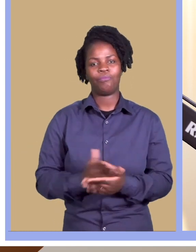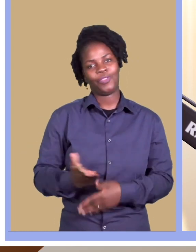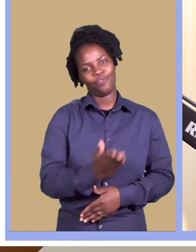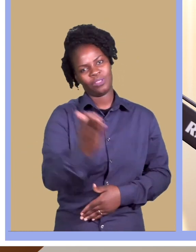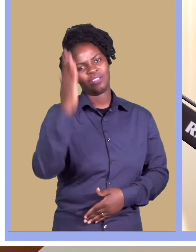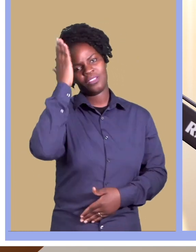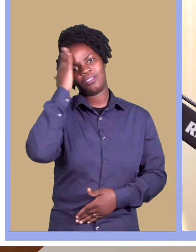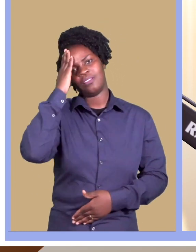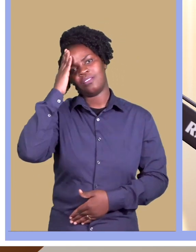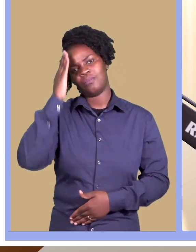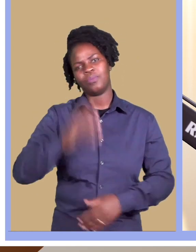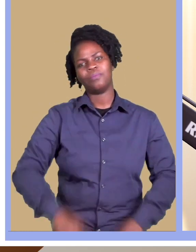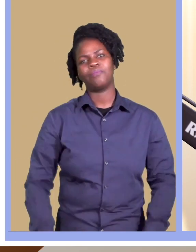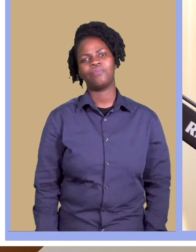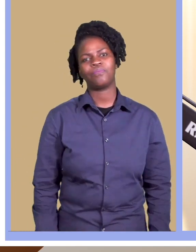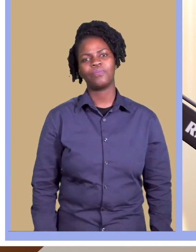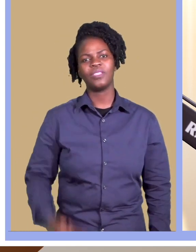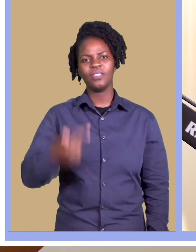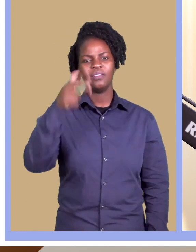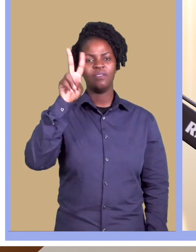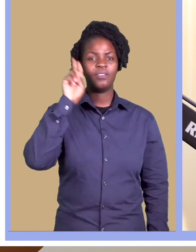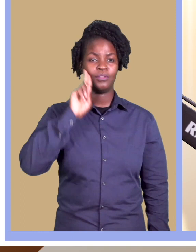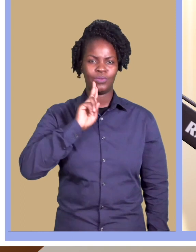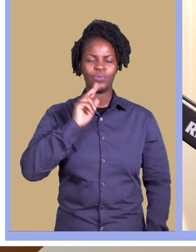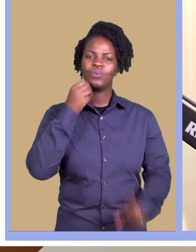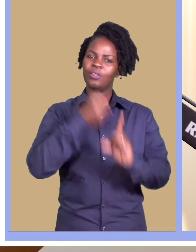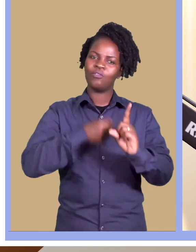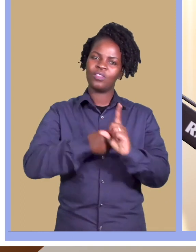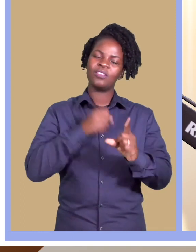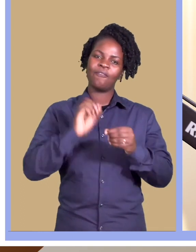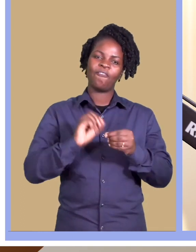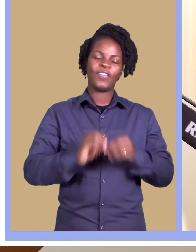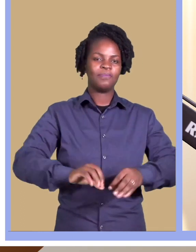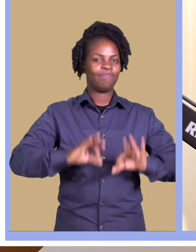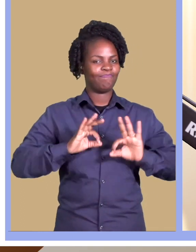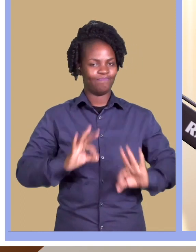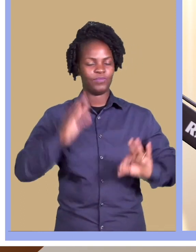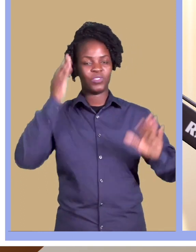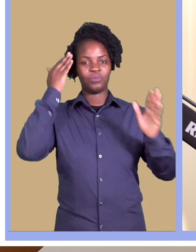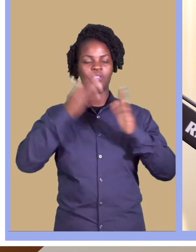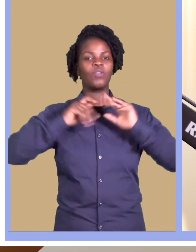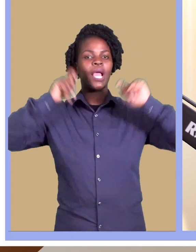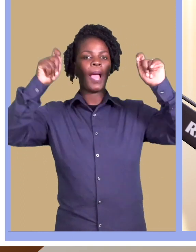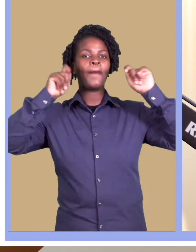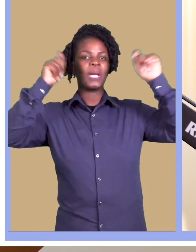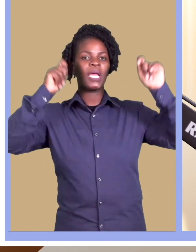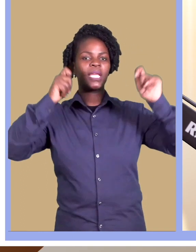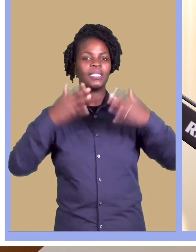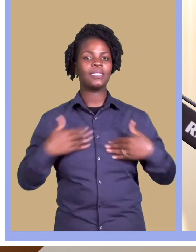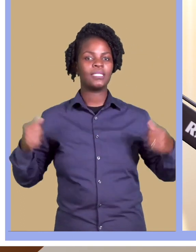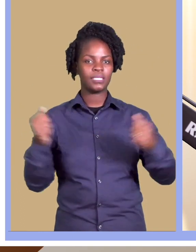tem feito esse trabalho de advocacia para que as campanhas de saúde sejam mais inclusivas, né?